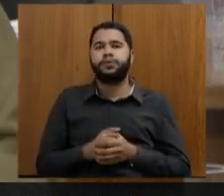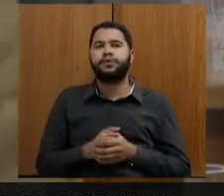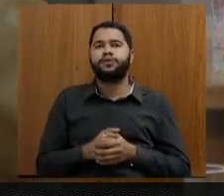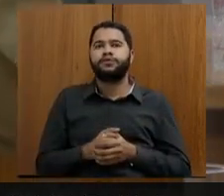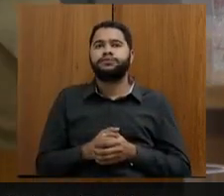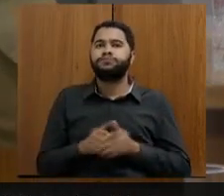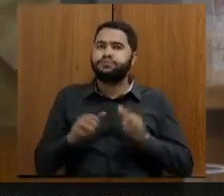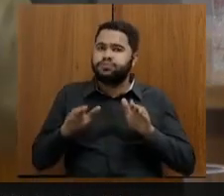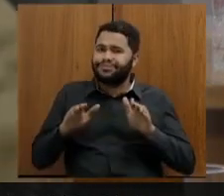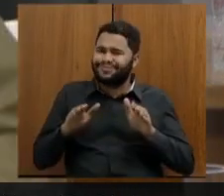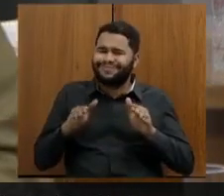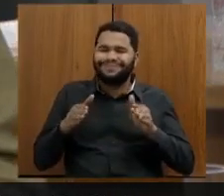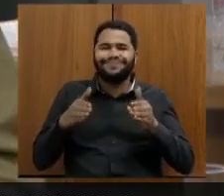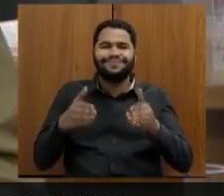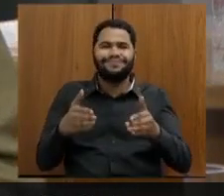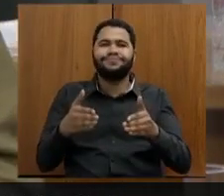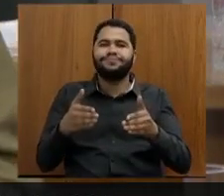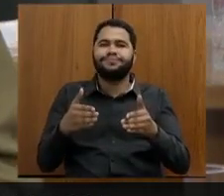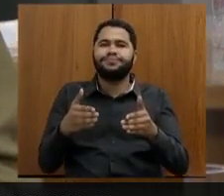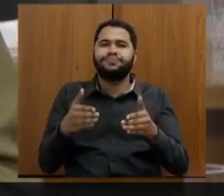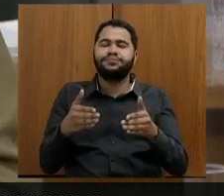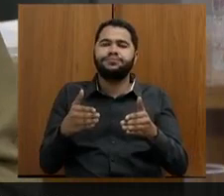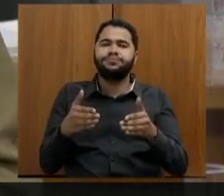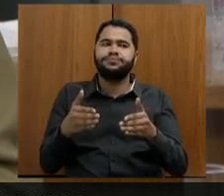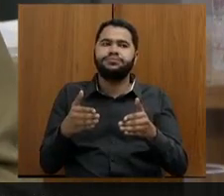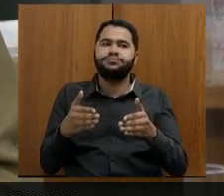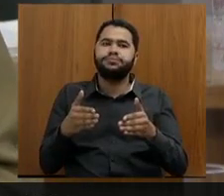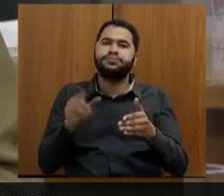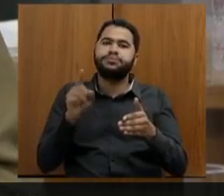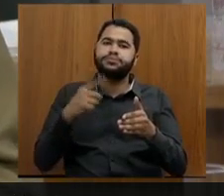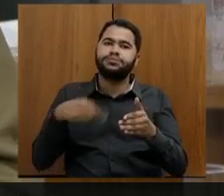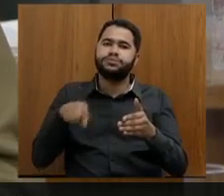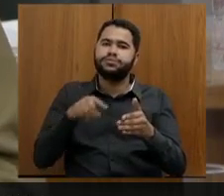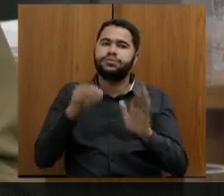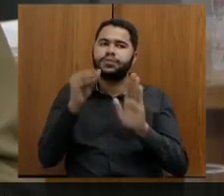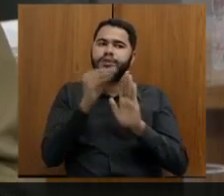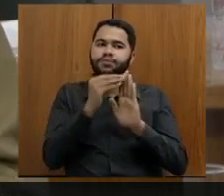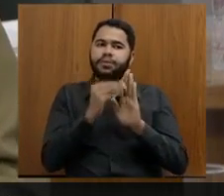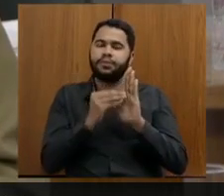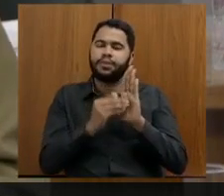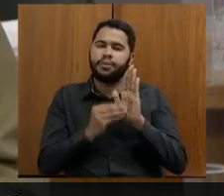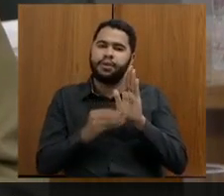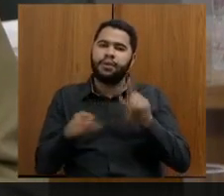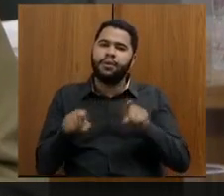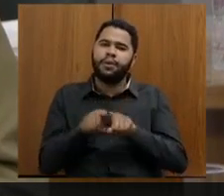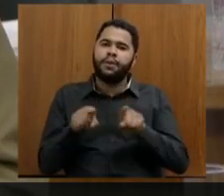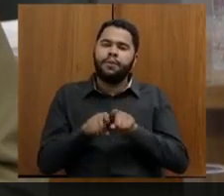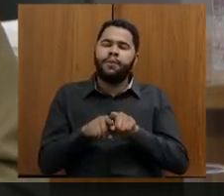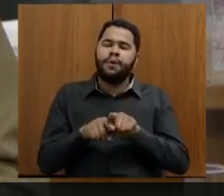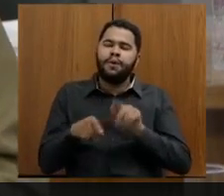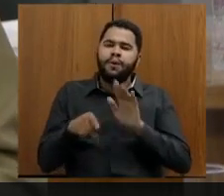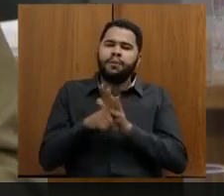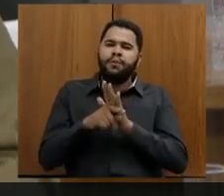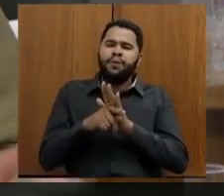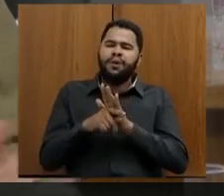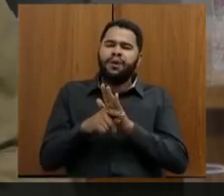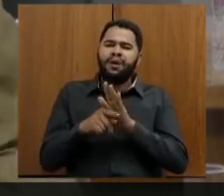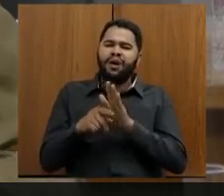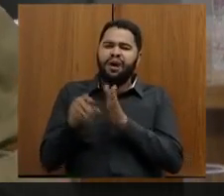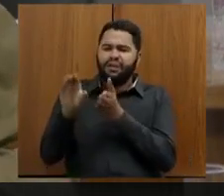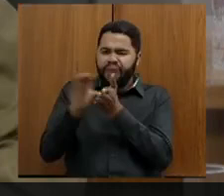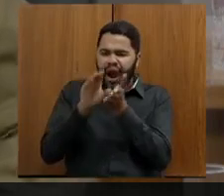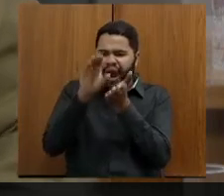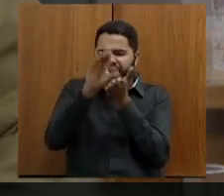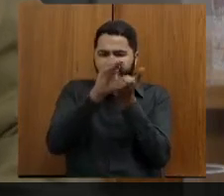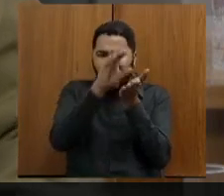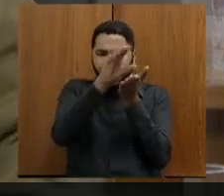que foram destinadas especificamente né para esse foco que nós colocamos e é nessa utilização dos recursos que